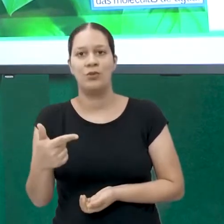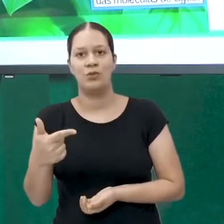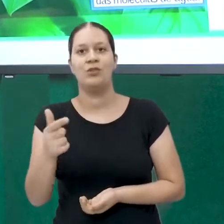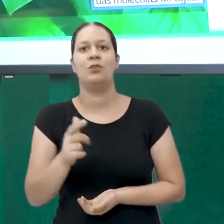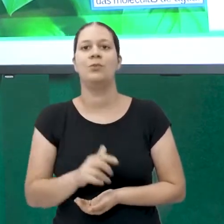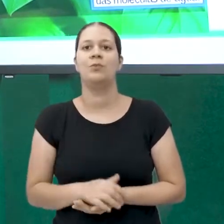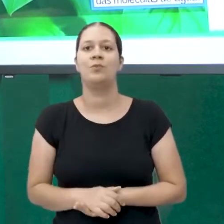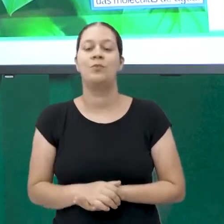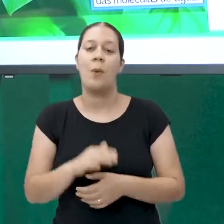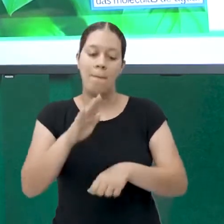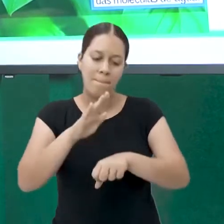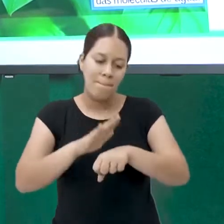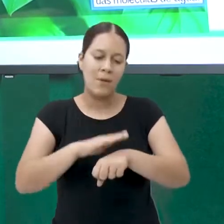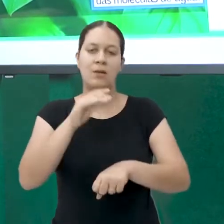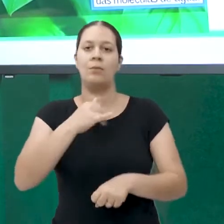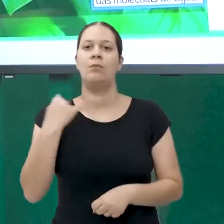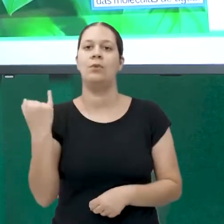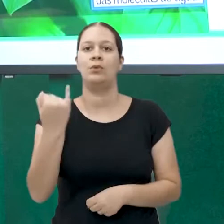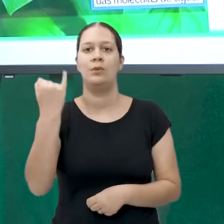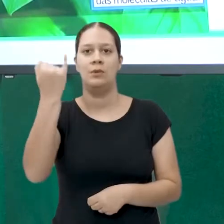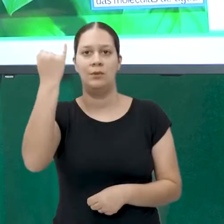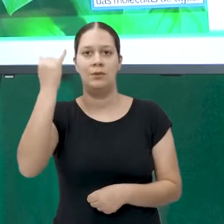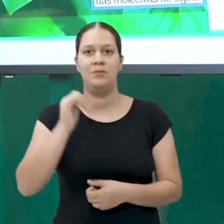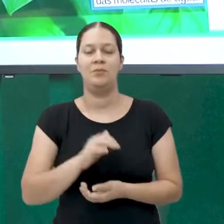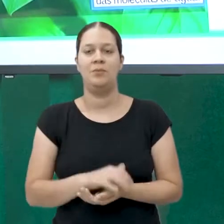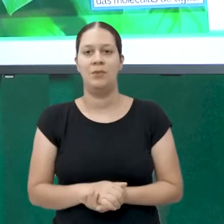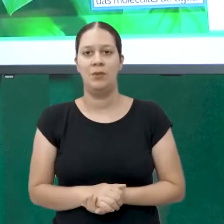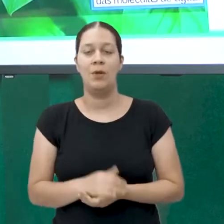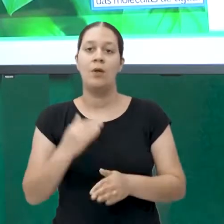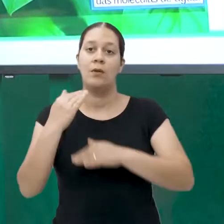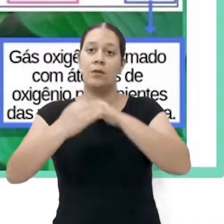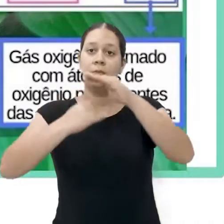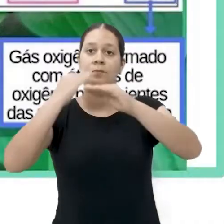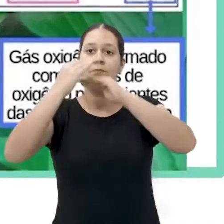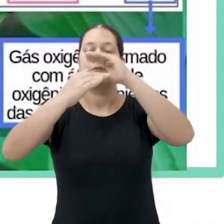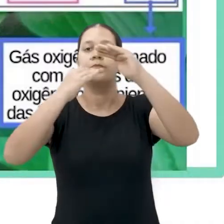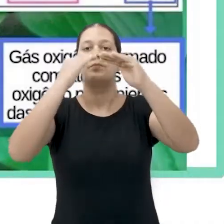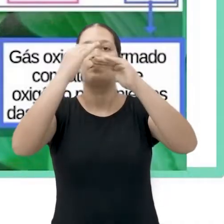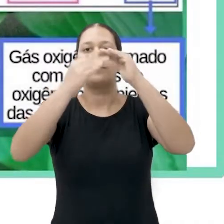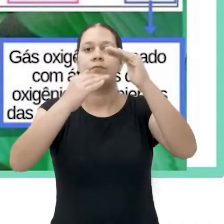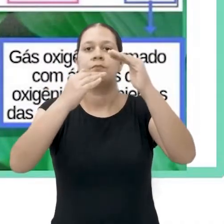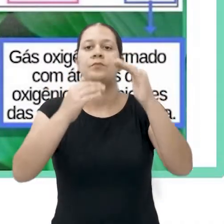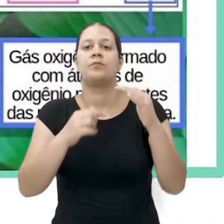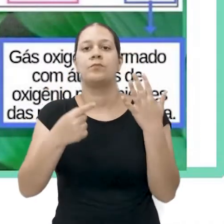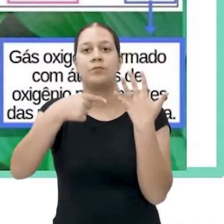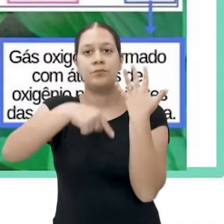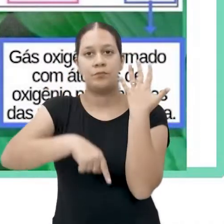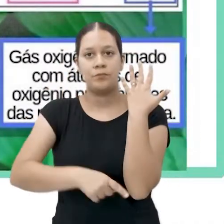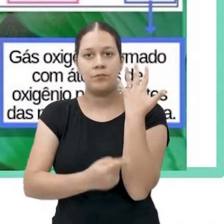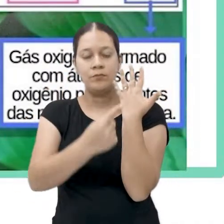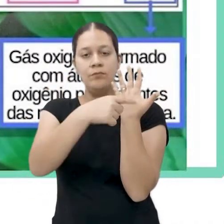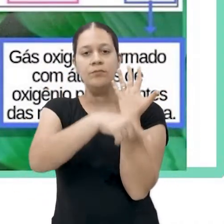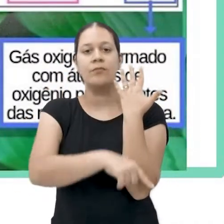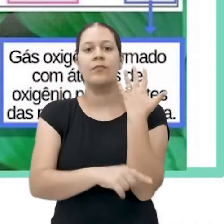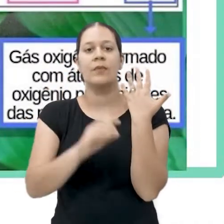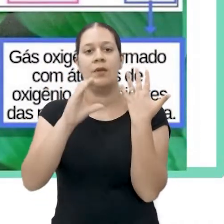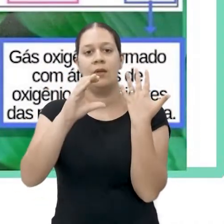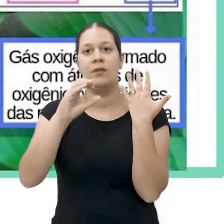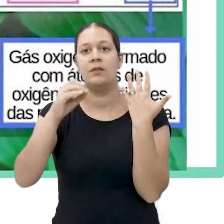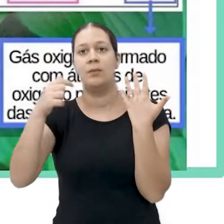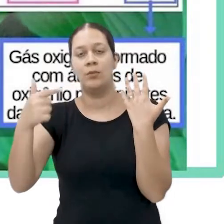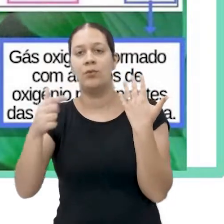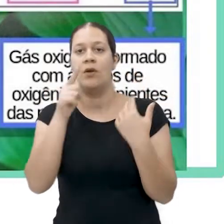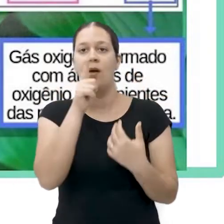gerar oxigênio, e para a gente é o que é mais legal. Tá? Então o processo aqui de fotossíntese é esse.